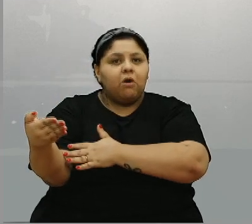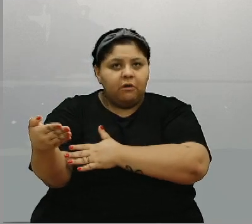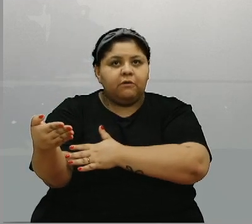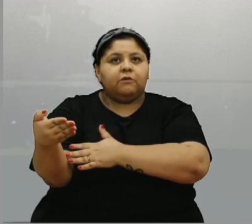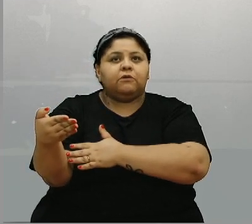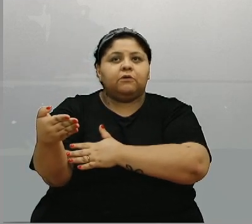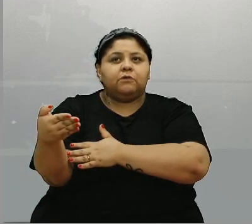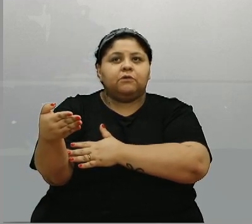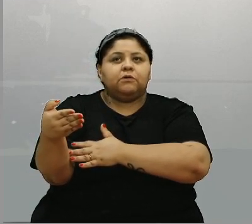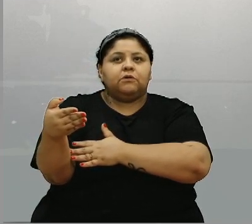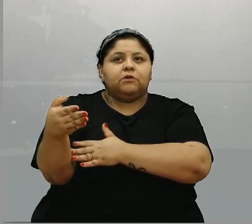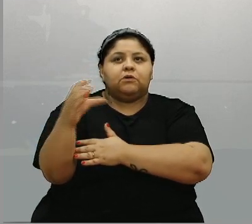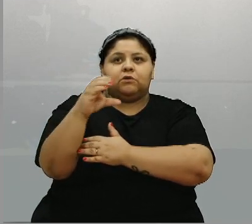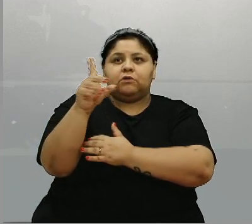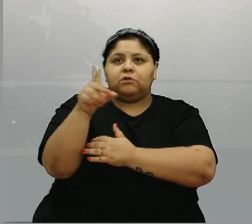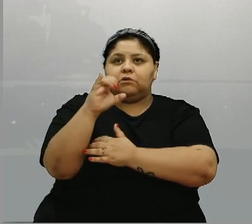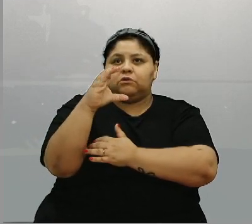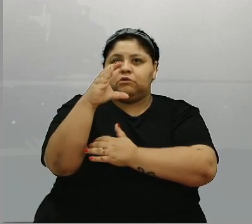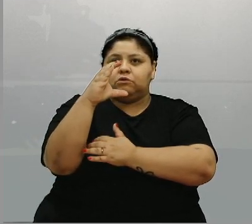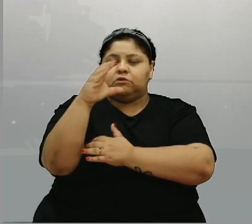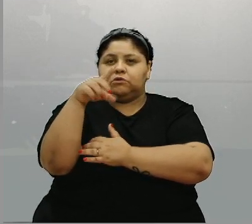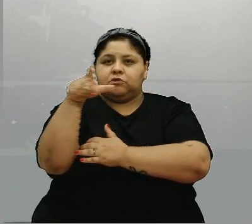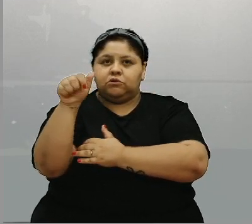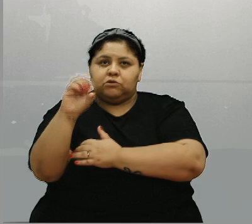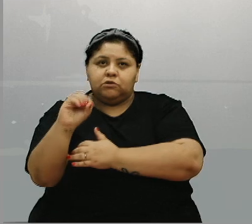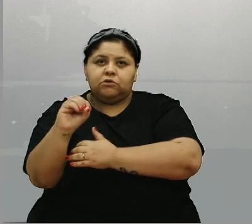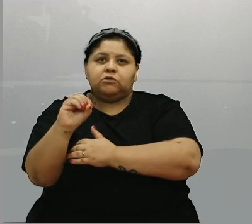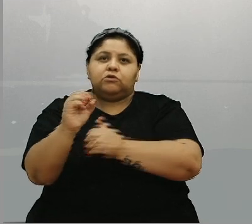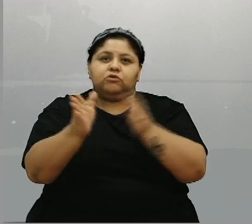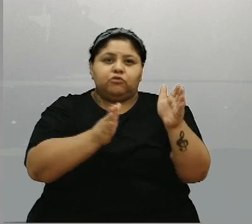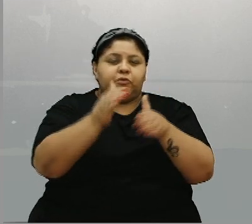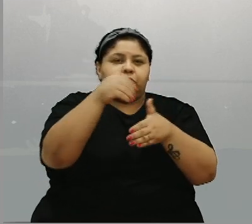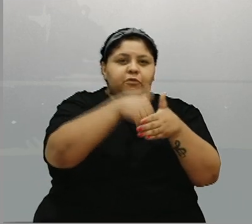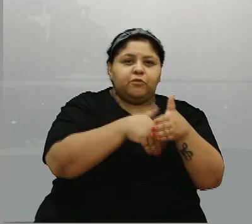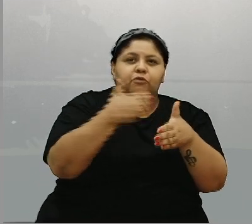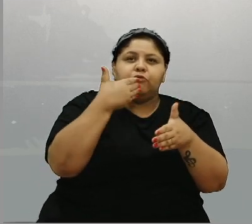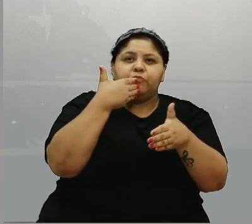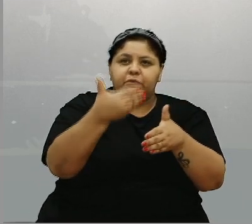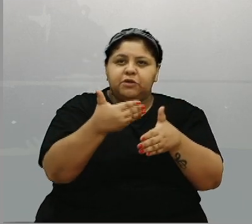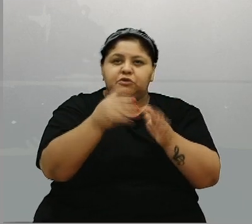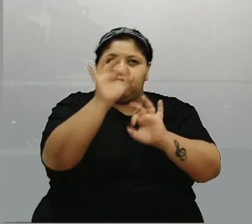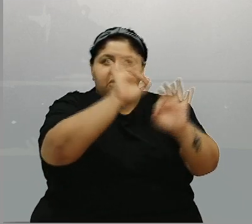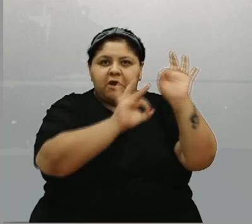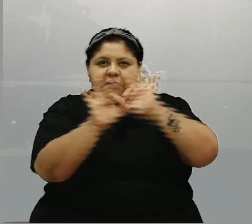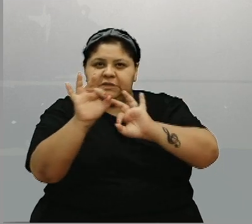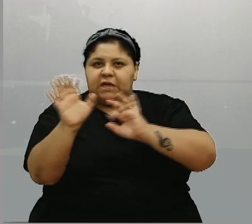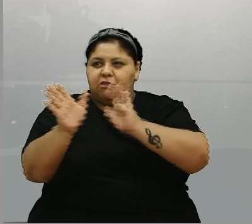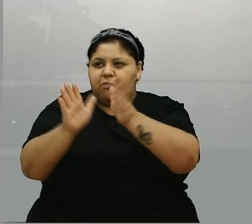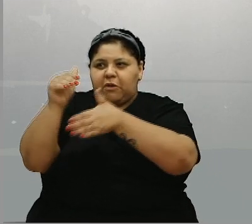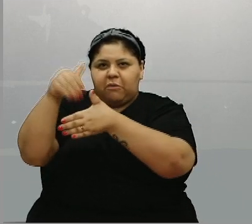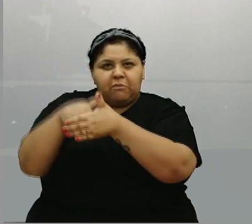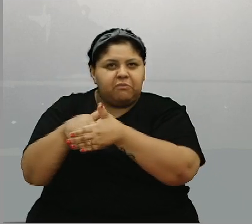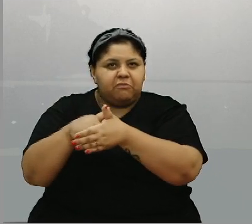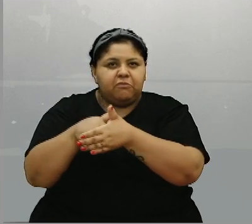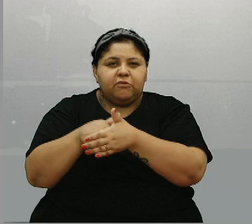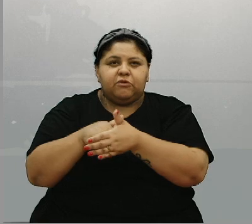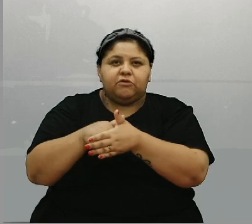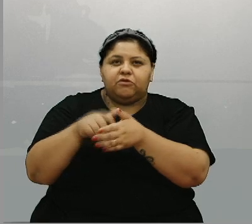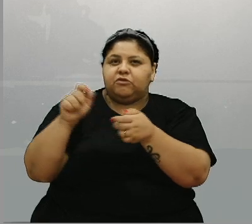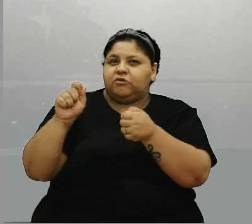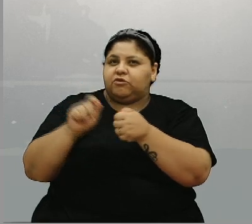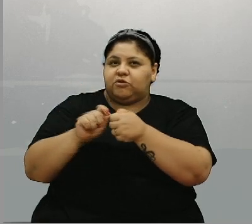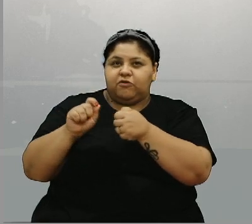ele foi solícito, ele disse: olha, eu vou tampar ali na época ali das eleições, que a gente solicitou, que estourou tudo, né? Ele não fez isso de